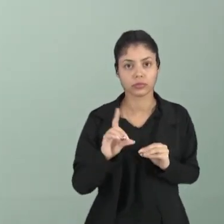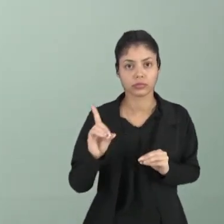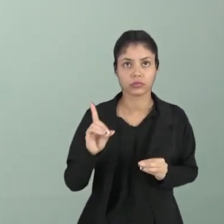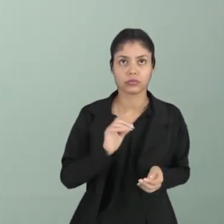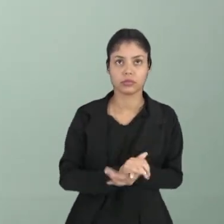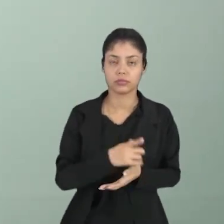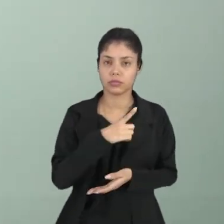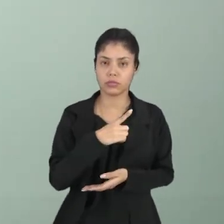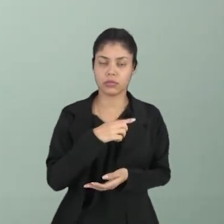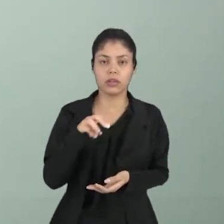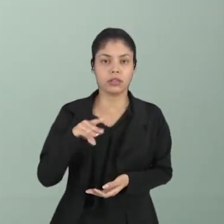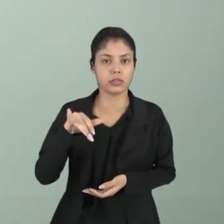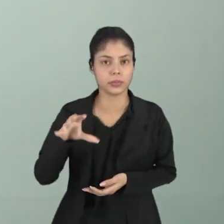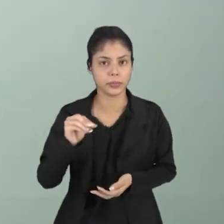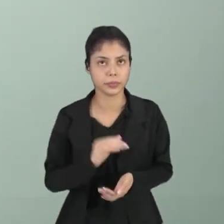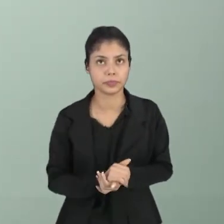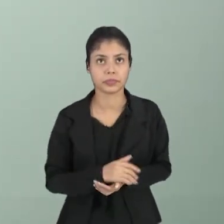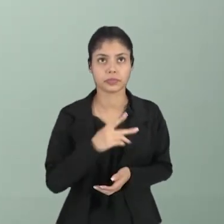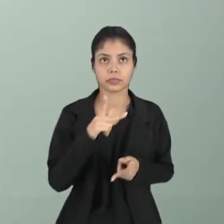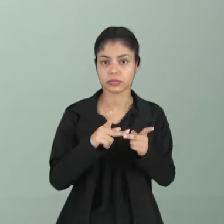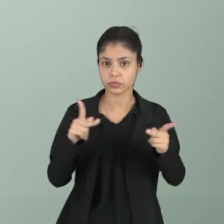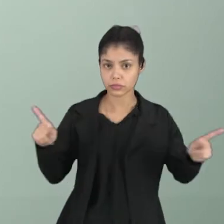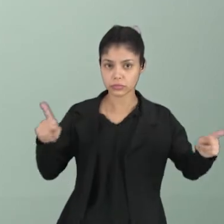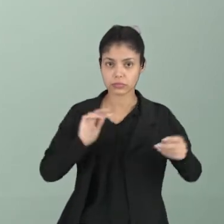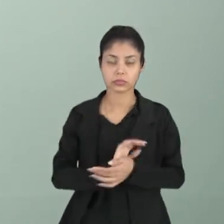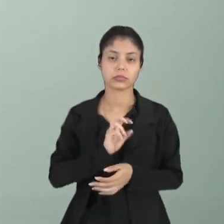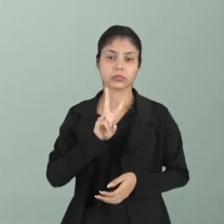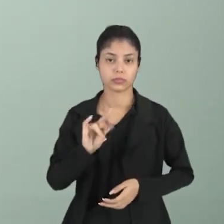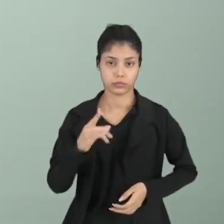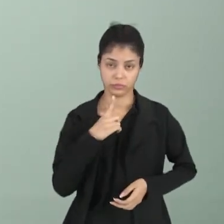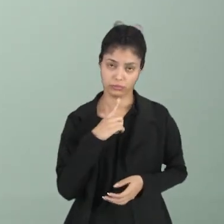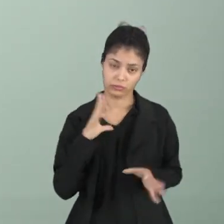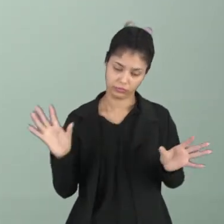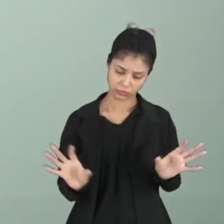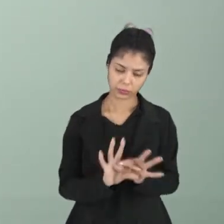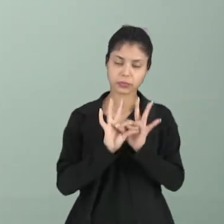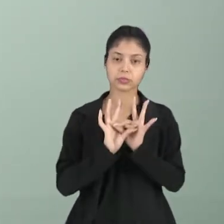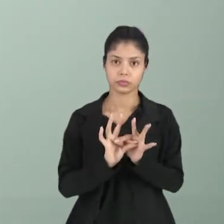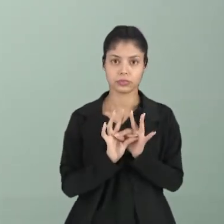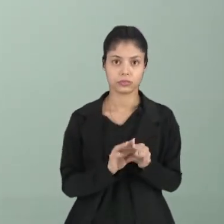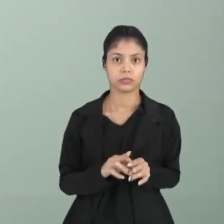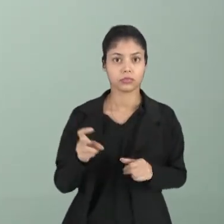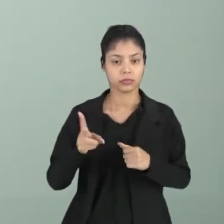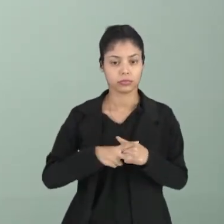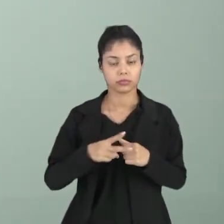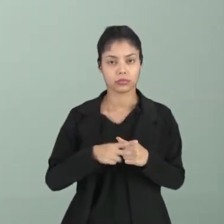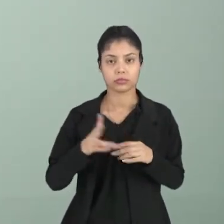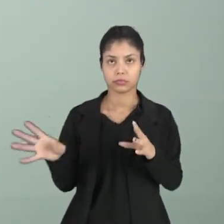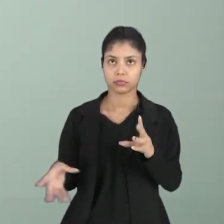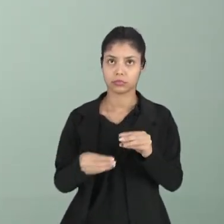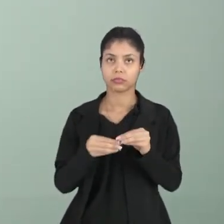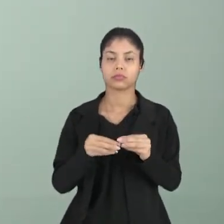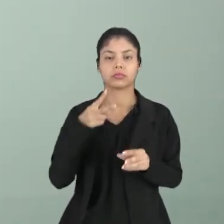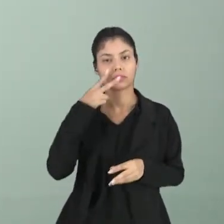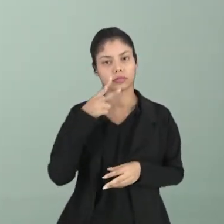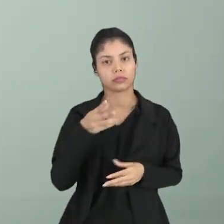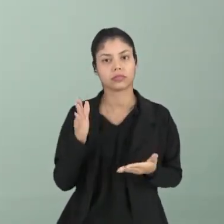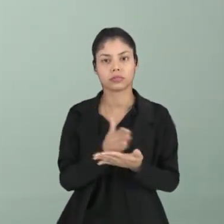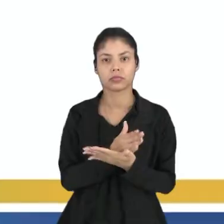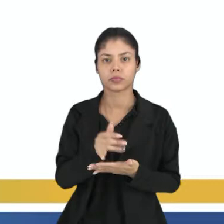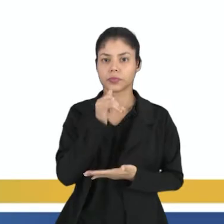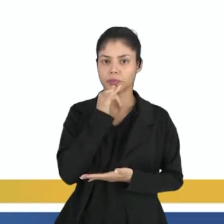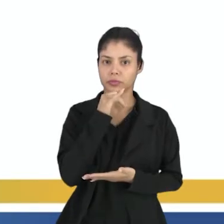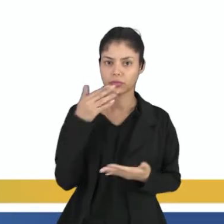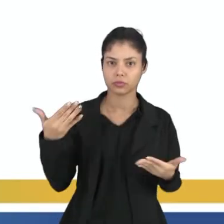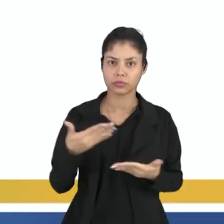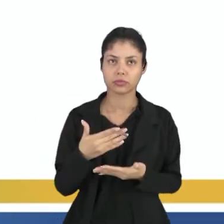tenho ali no meio a preposição, que é justamente que vai fazer a ligação entre o verbo e o complemento. Vamos ver alguns exemplos